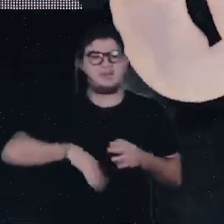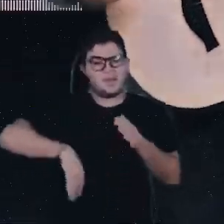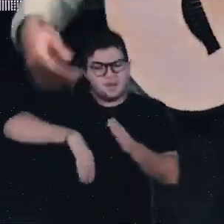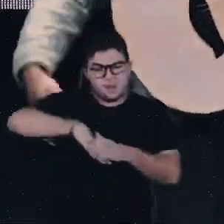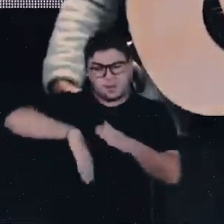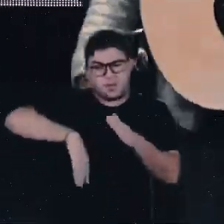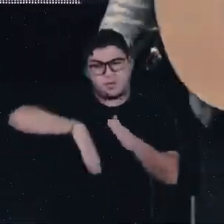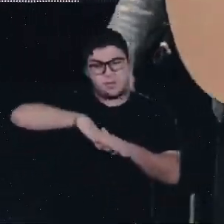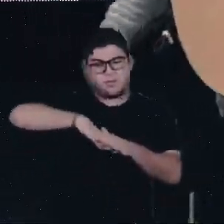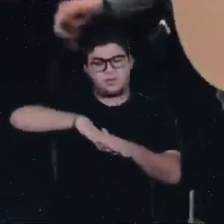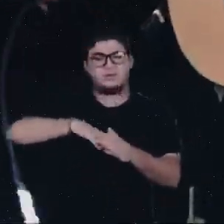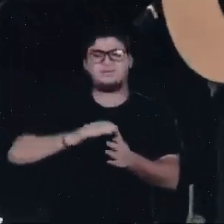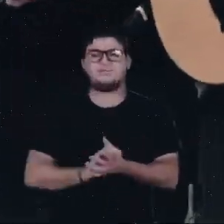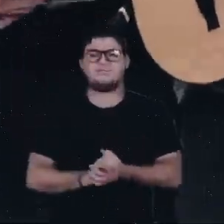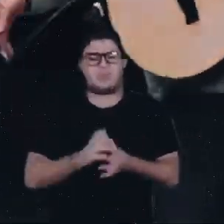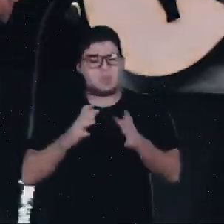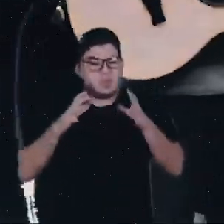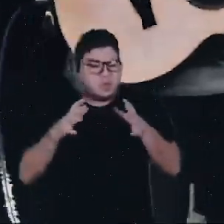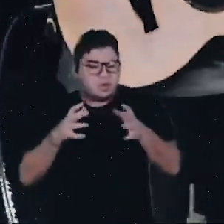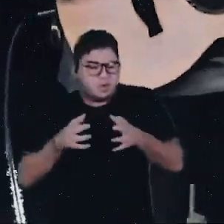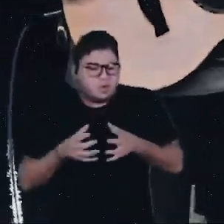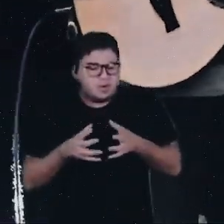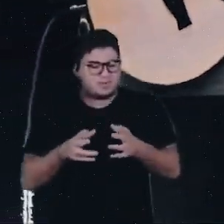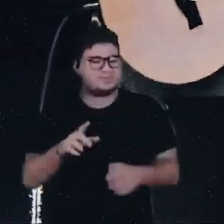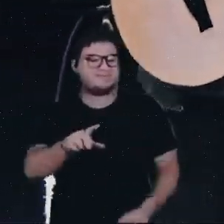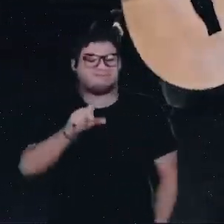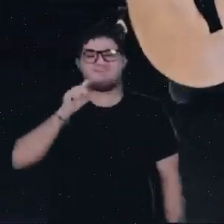bola para poder escolher a si mesmo.